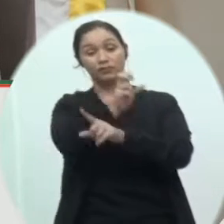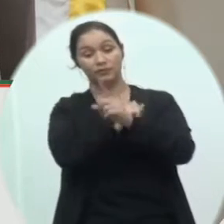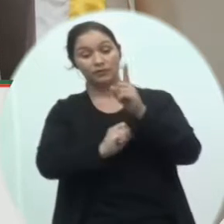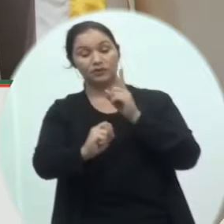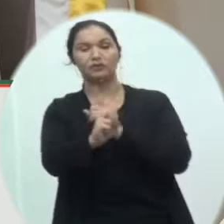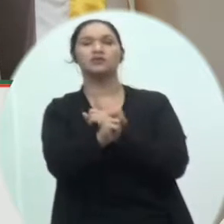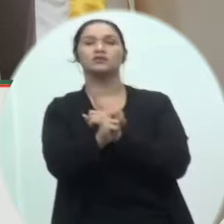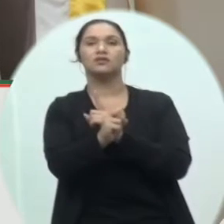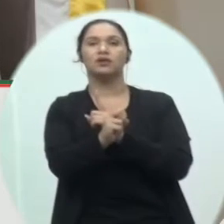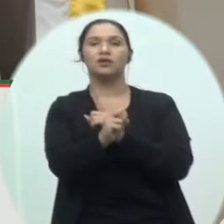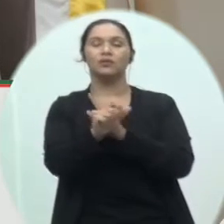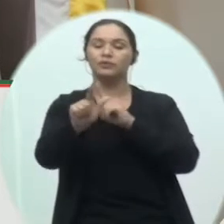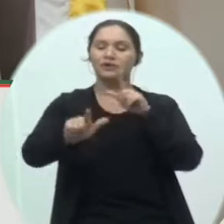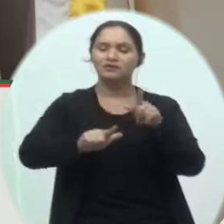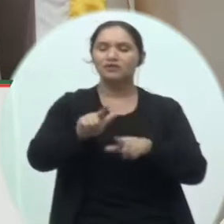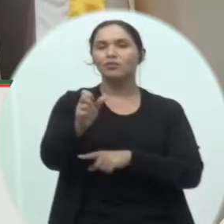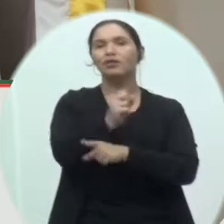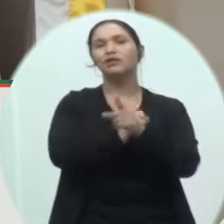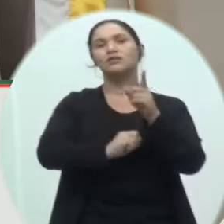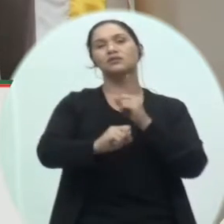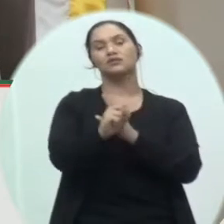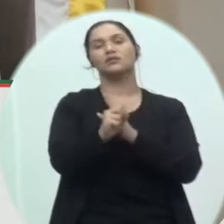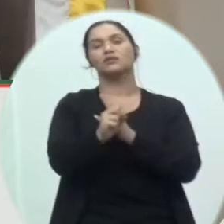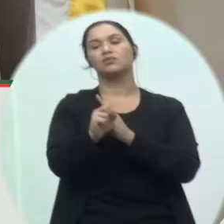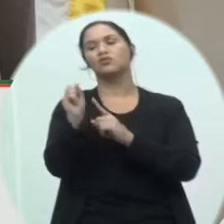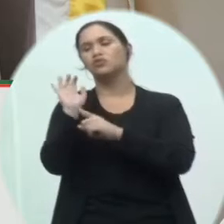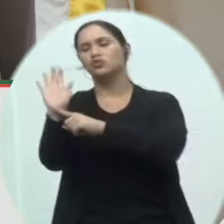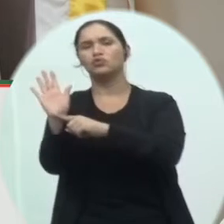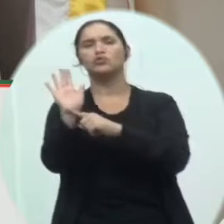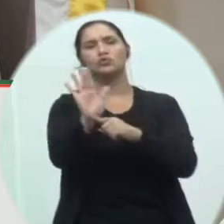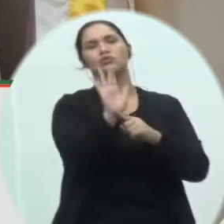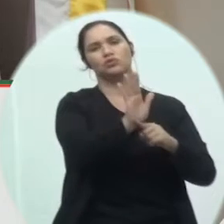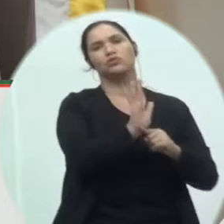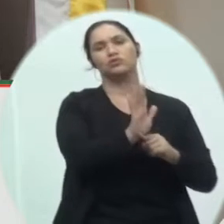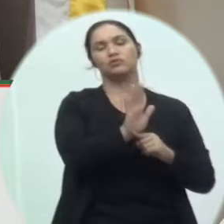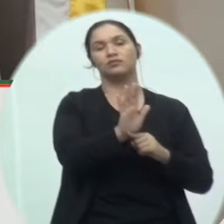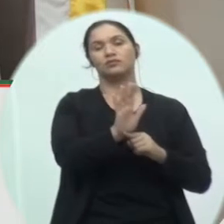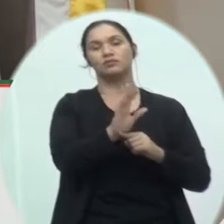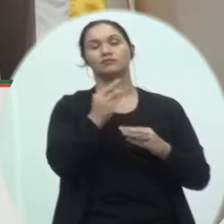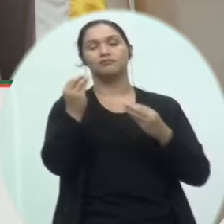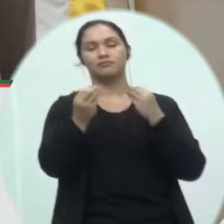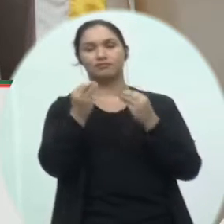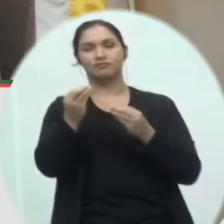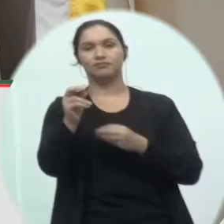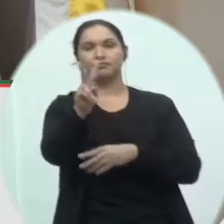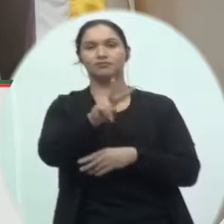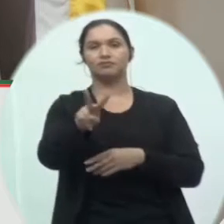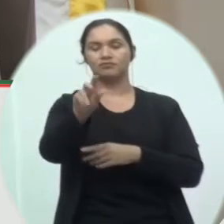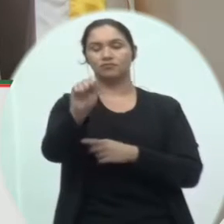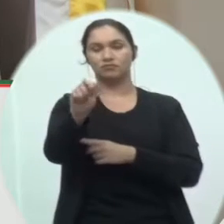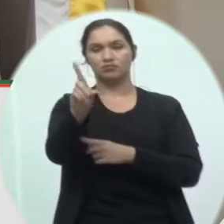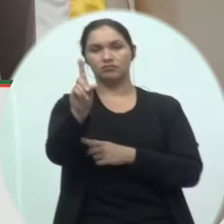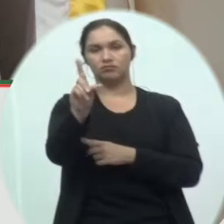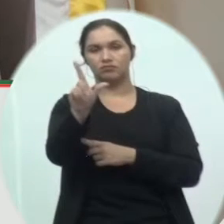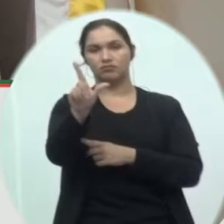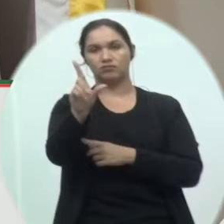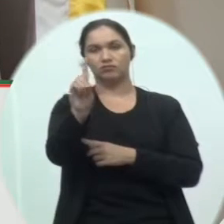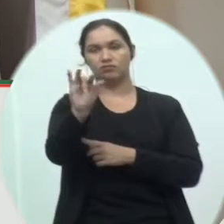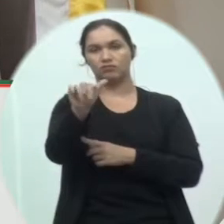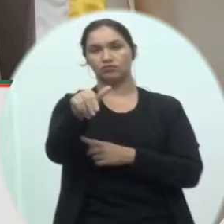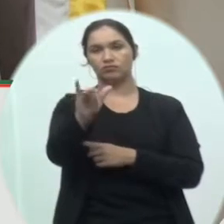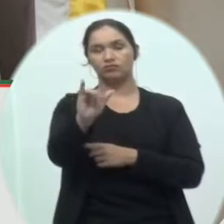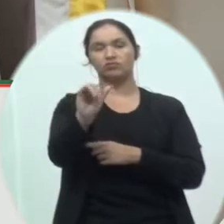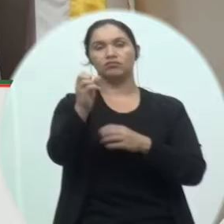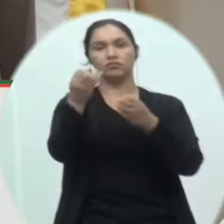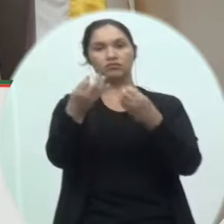transcende ao templo religioso, transcende a Igreja. Como bem mesmo falou o vereador Adnei Potolec, a questão do